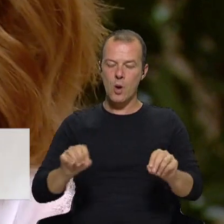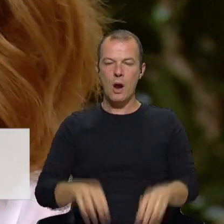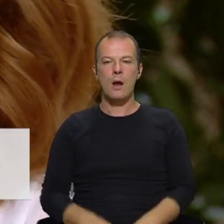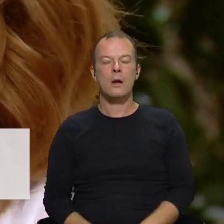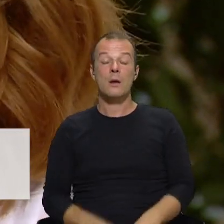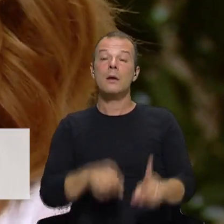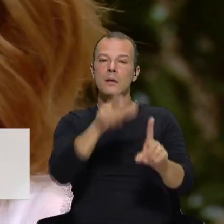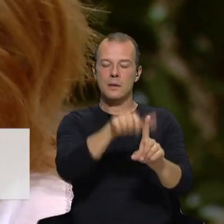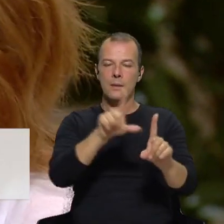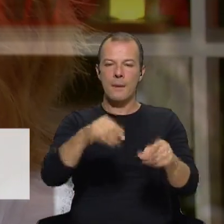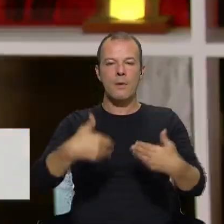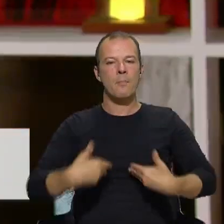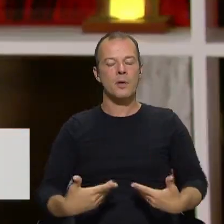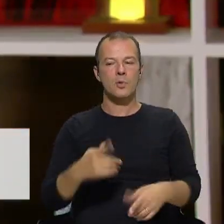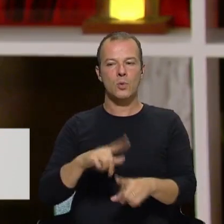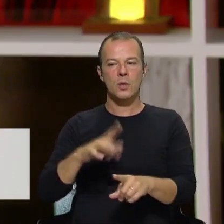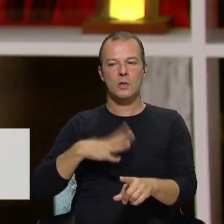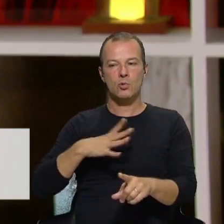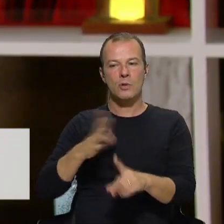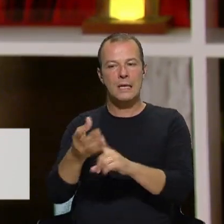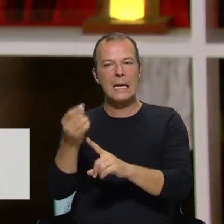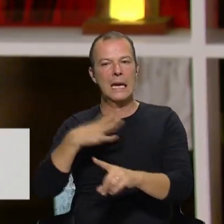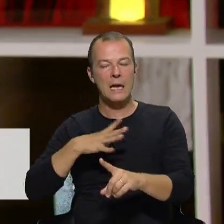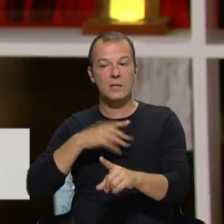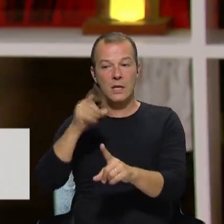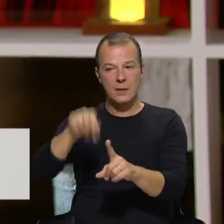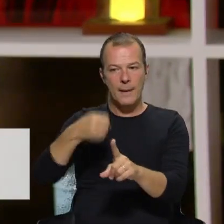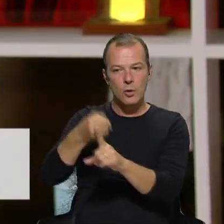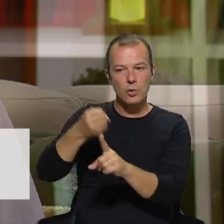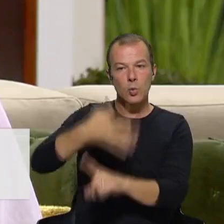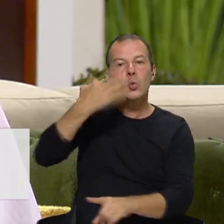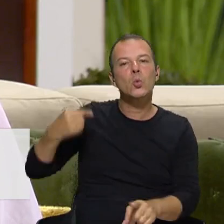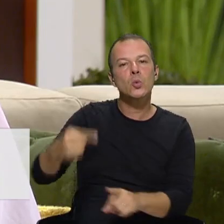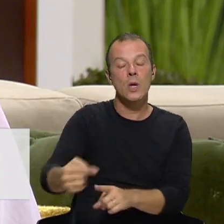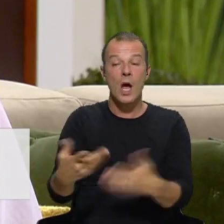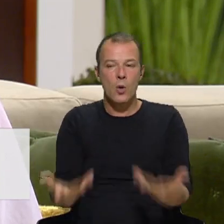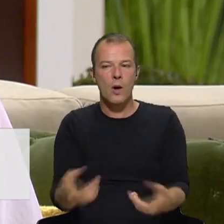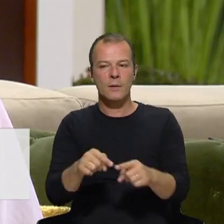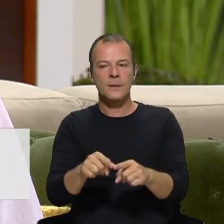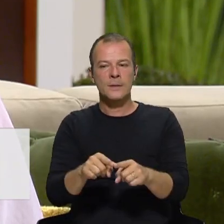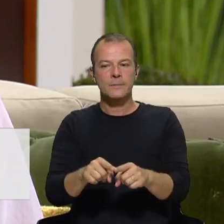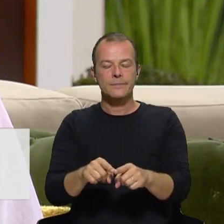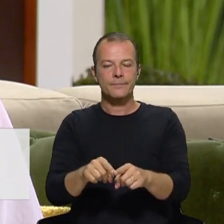também uma ajuda muito grande naquilo que tu queres, pelo qual tu lutas todos os dias, sempre, não é? E agora sempre. Vamos